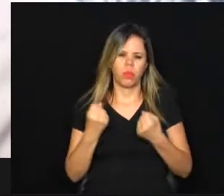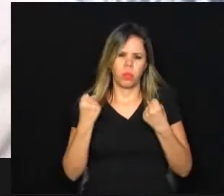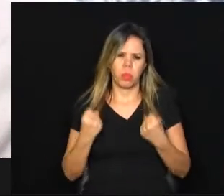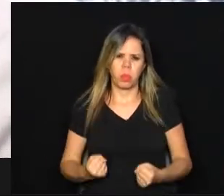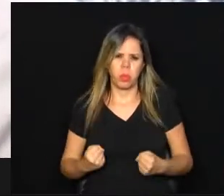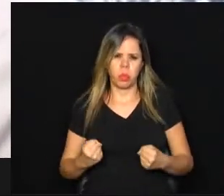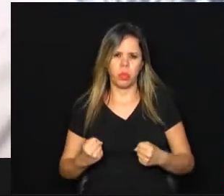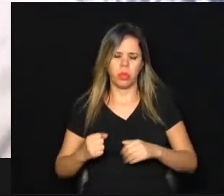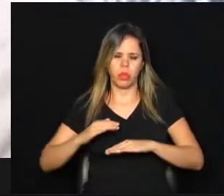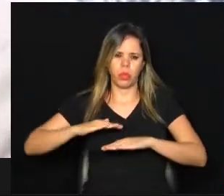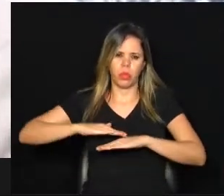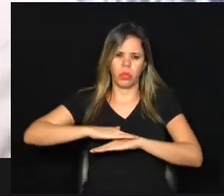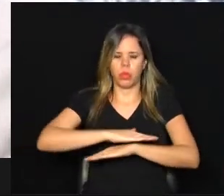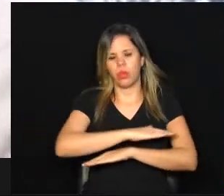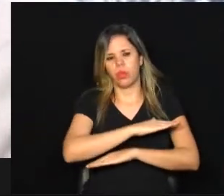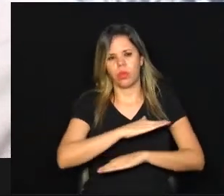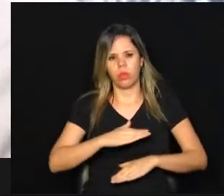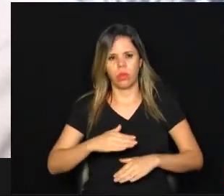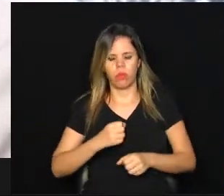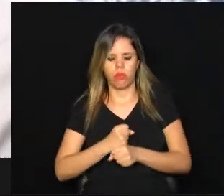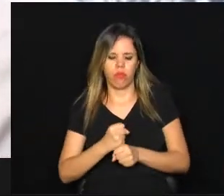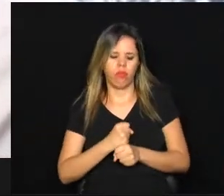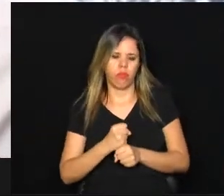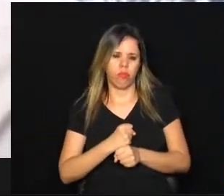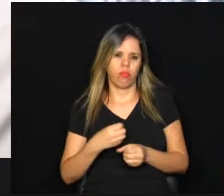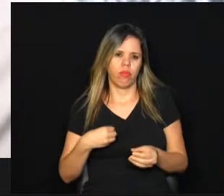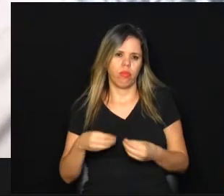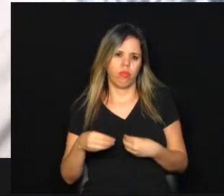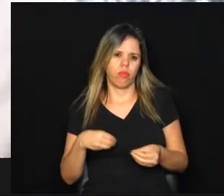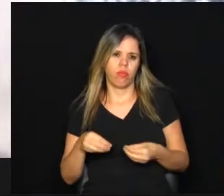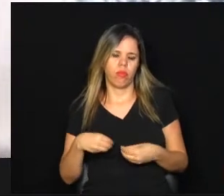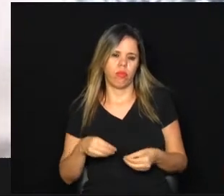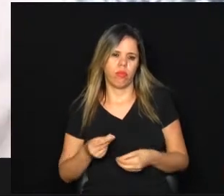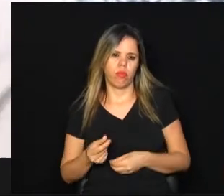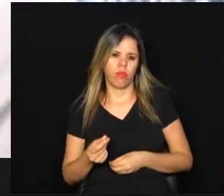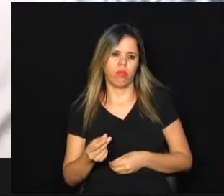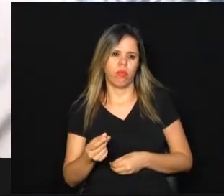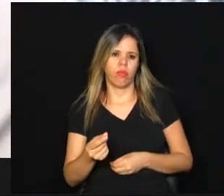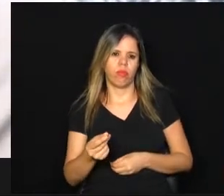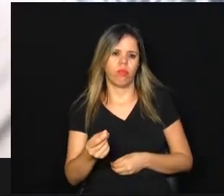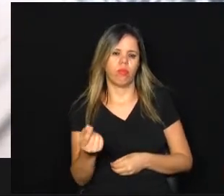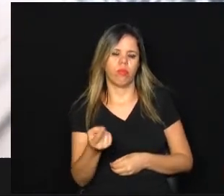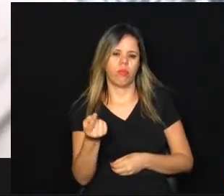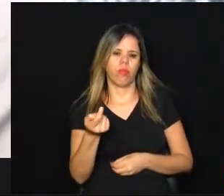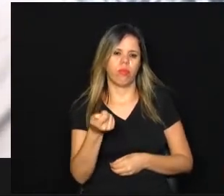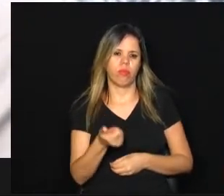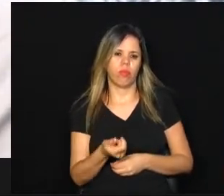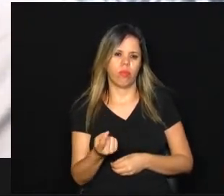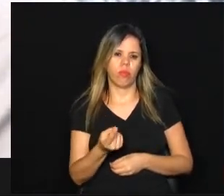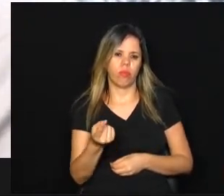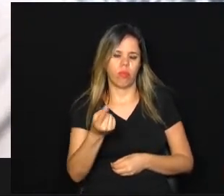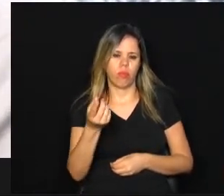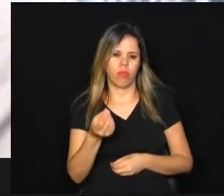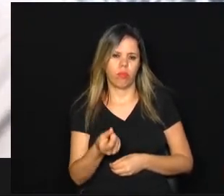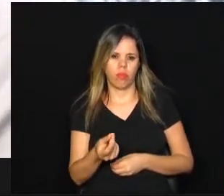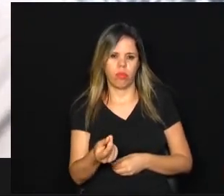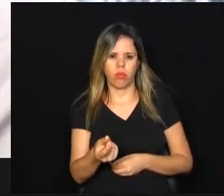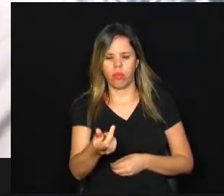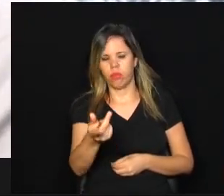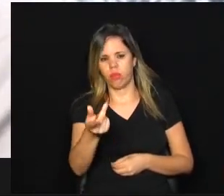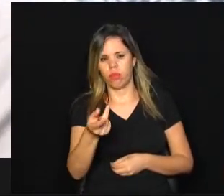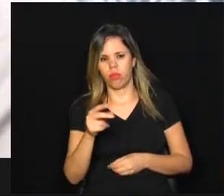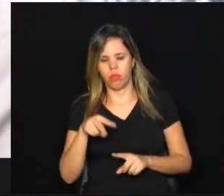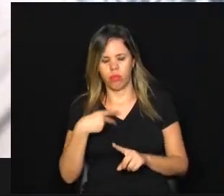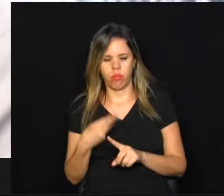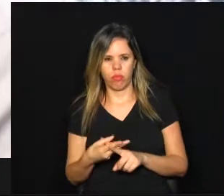cima, ou com a idade, né, o plástico ele meio quase que eterno, então a durabilidade é muito